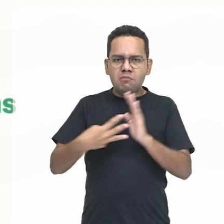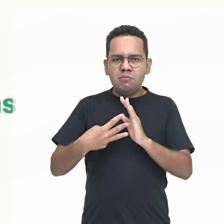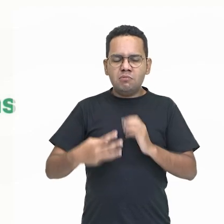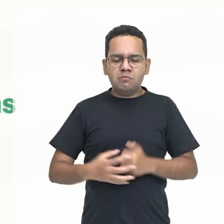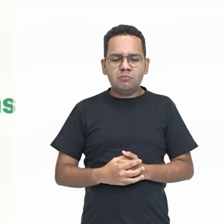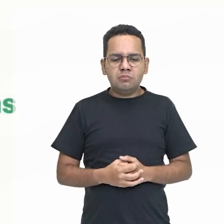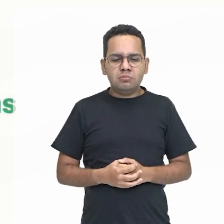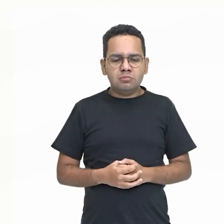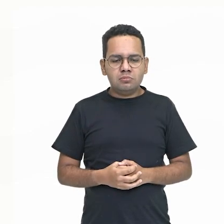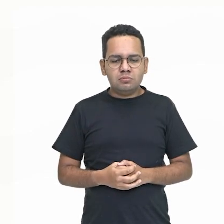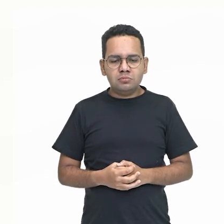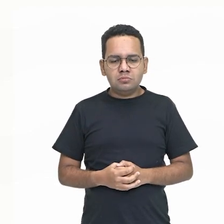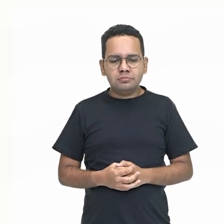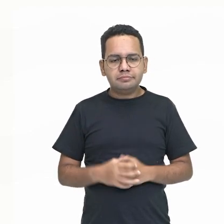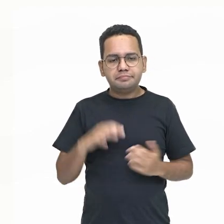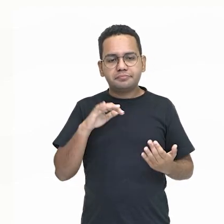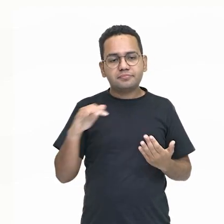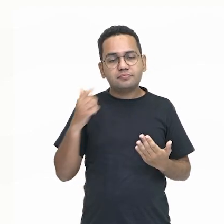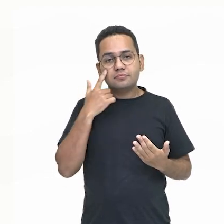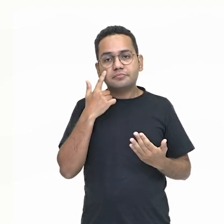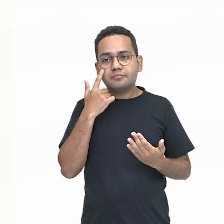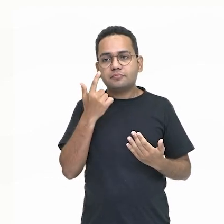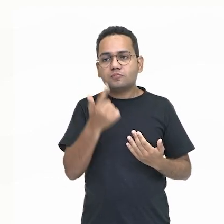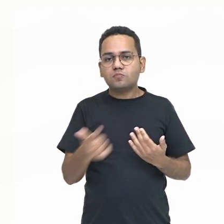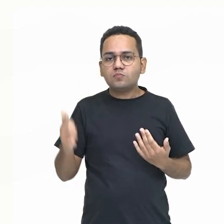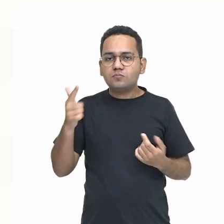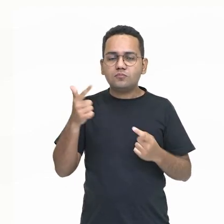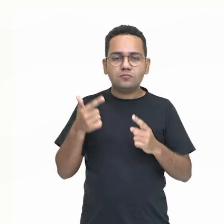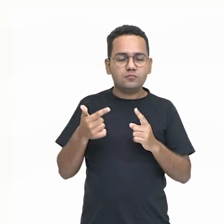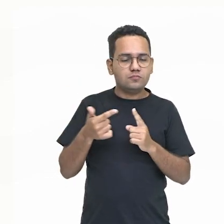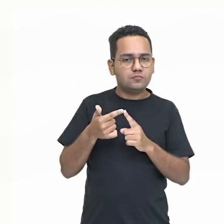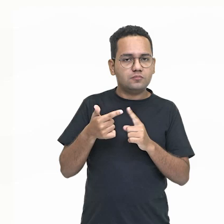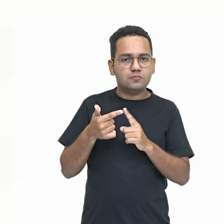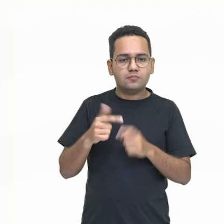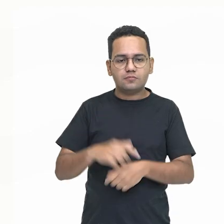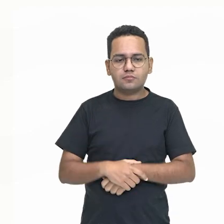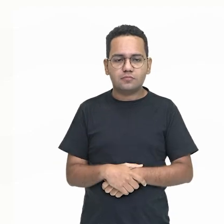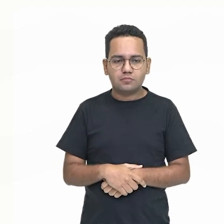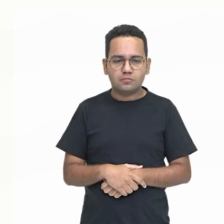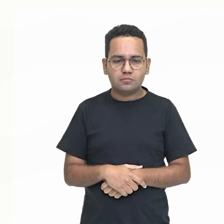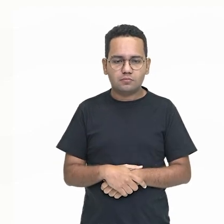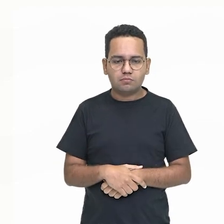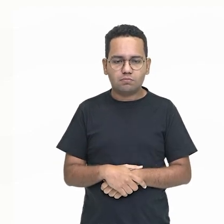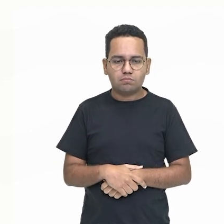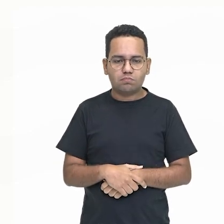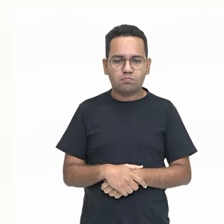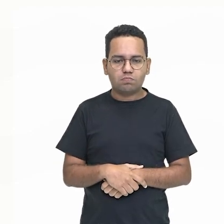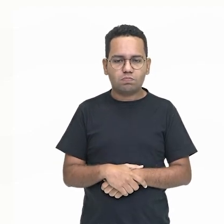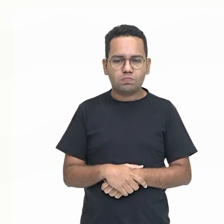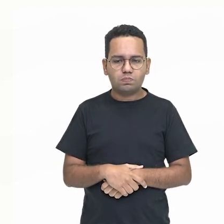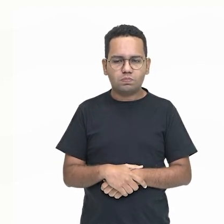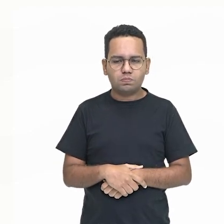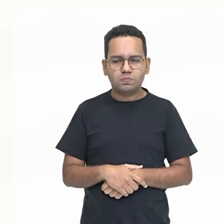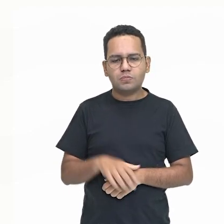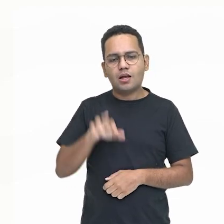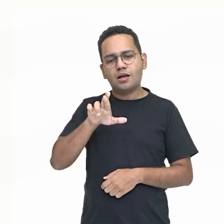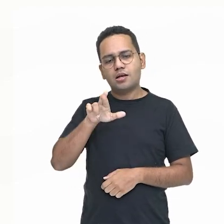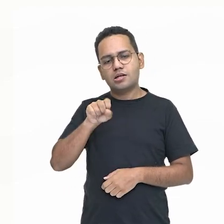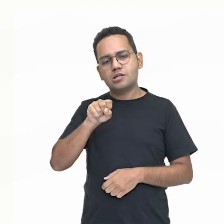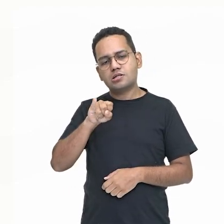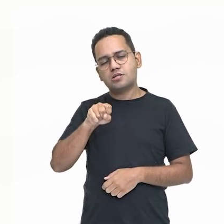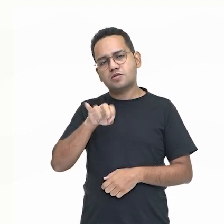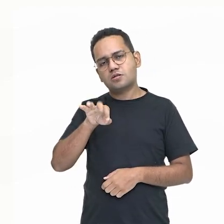muito interessante é os resistores. Aí você pode também estar se